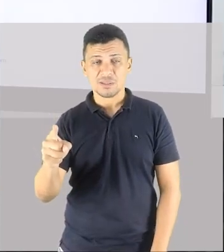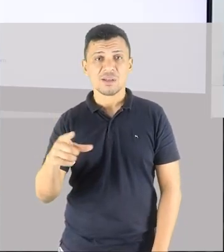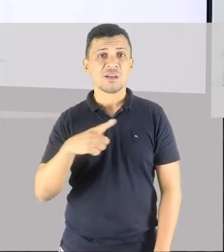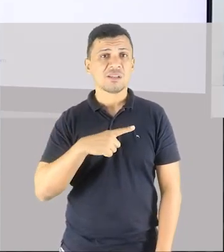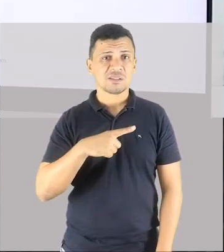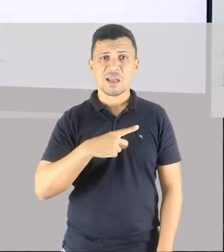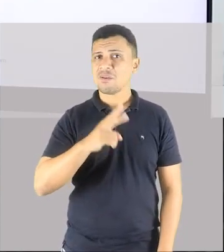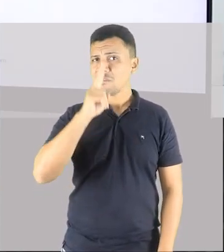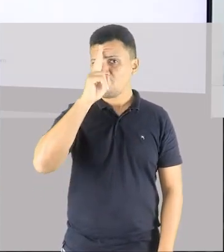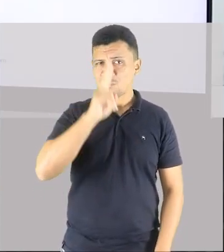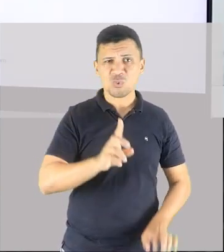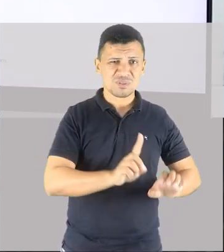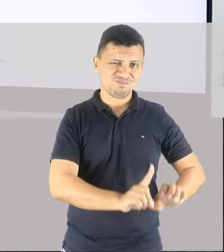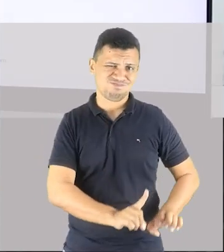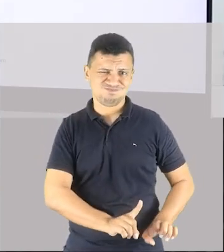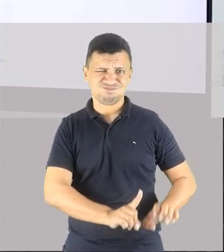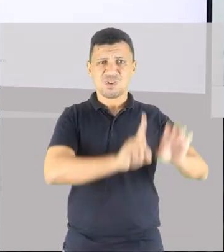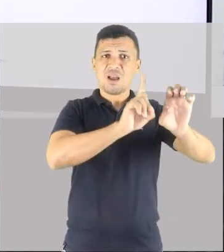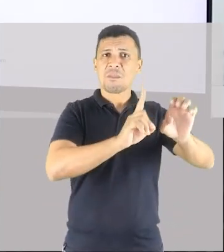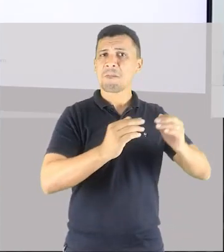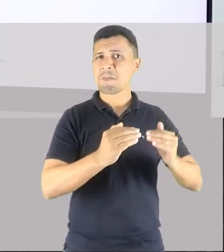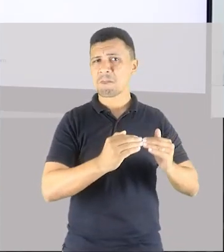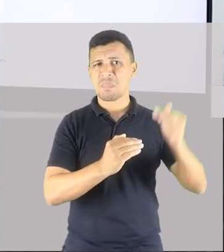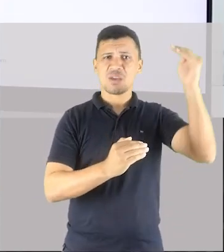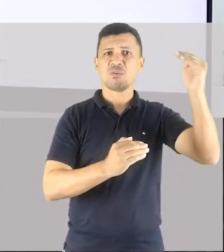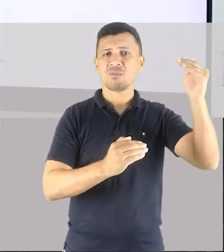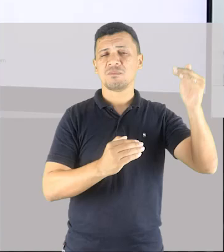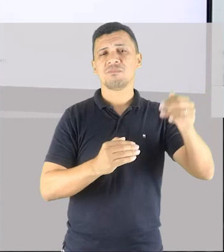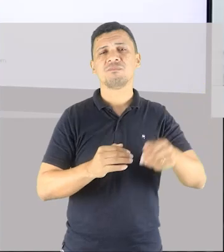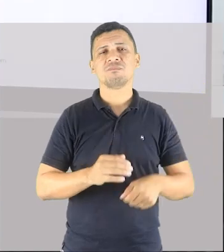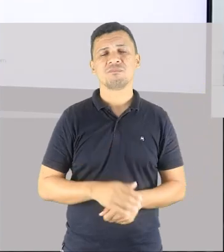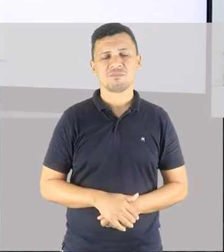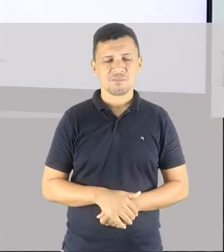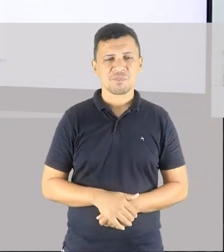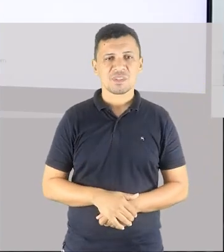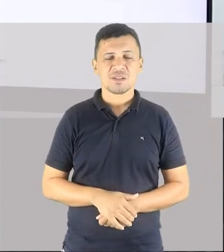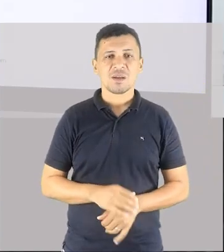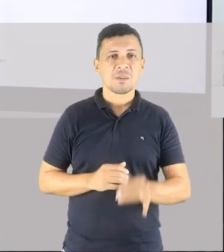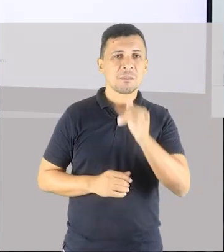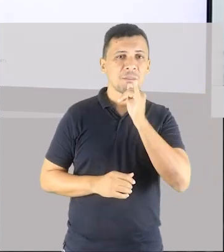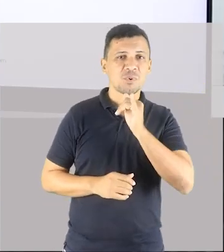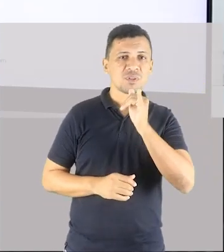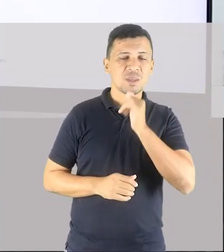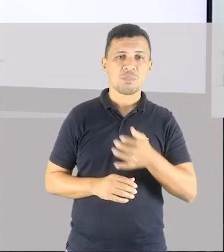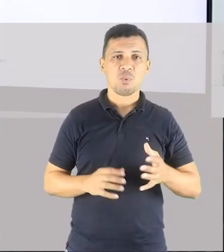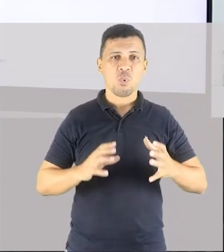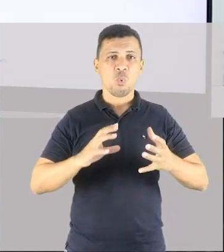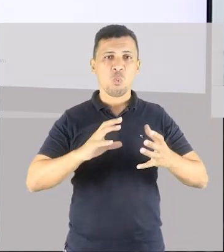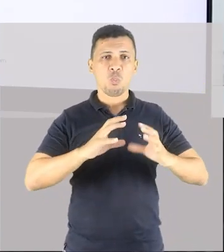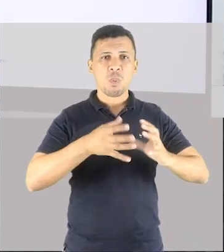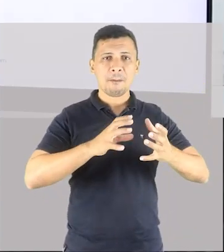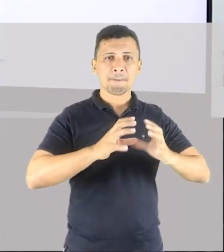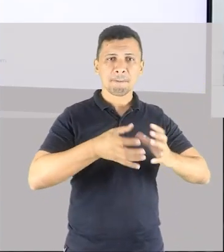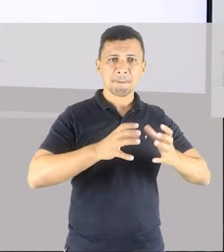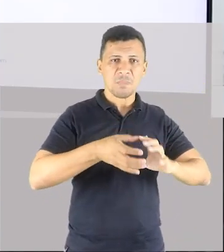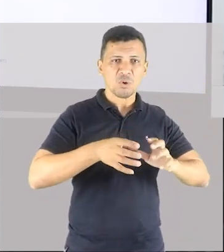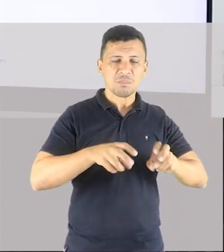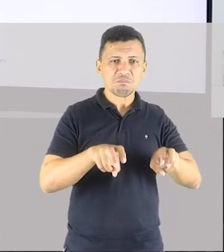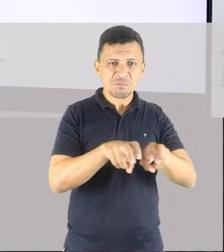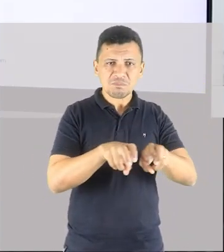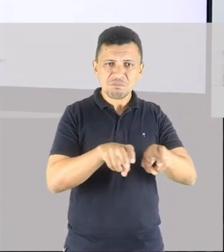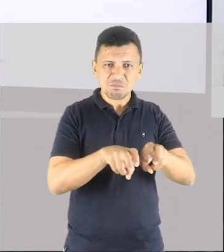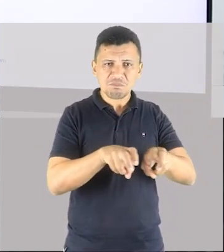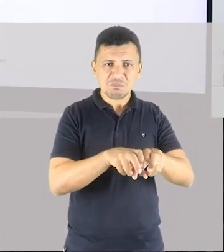essa força para cima. Tá? Quando eu pego uma bola de futebol de salão, que é pequena,